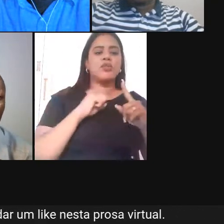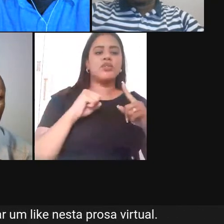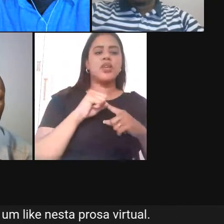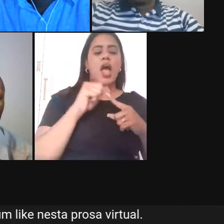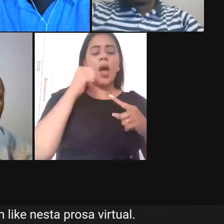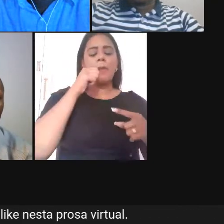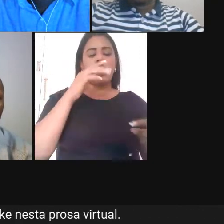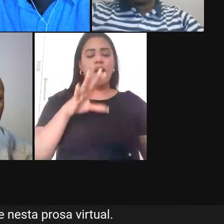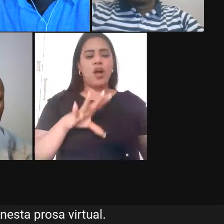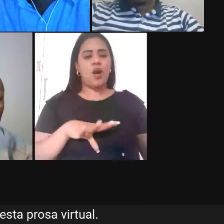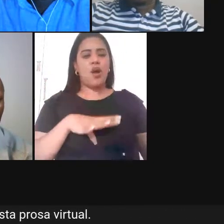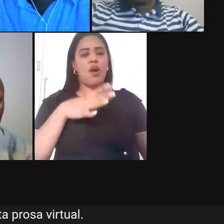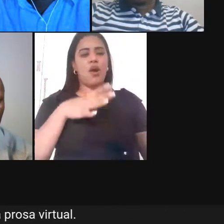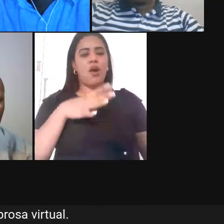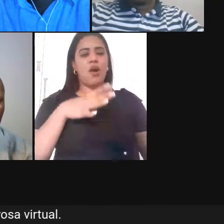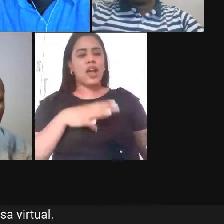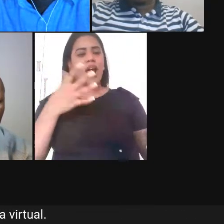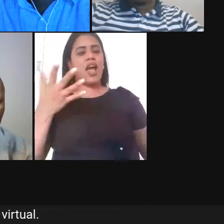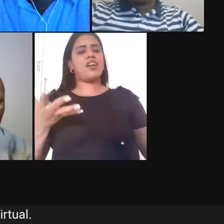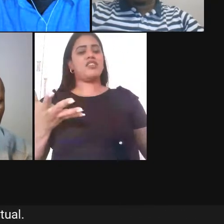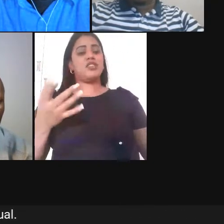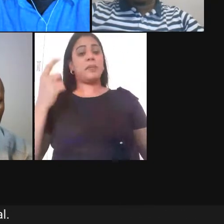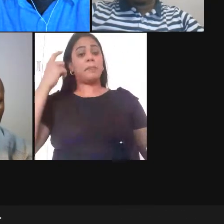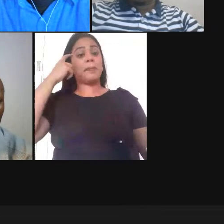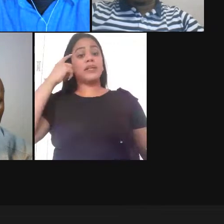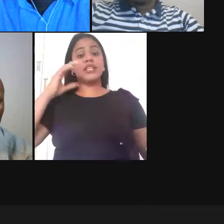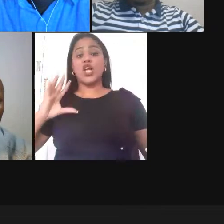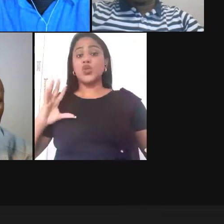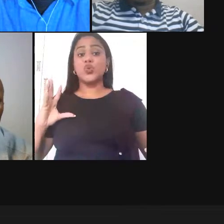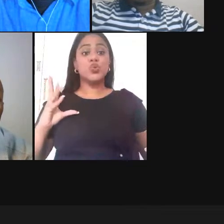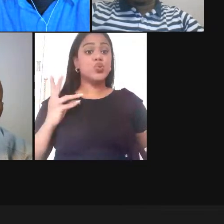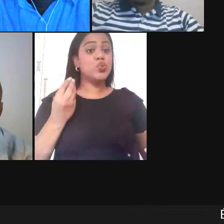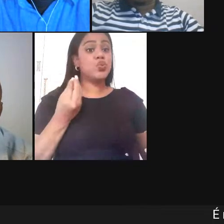ganhar coragem para transmitir exatamente aquilo que ela pensa.